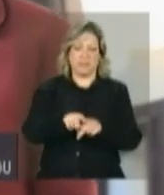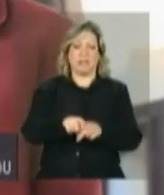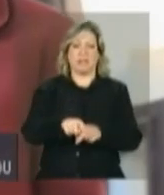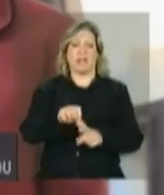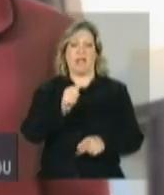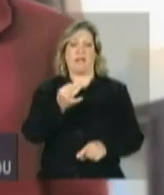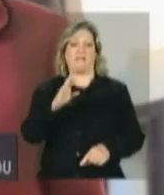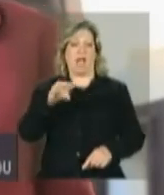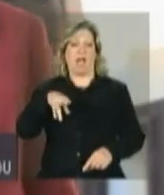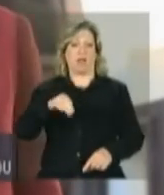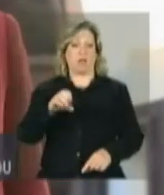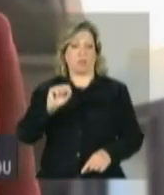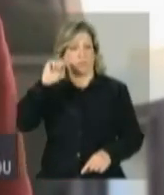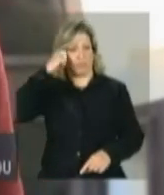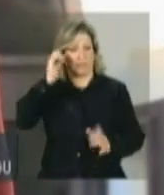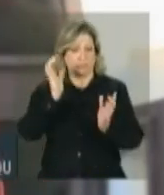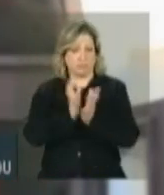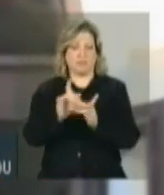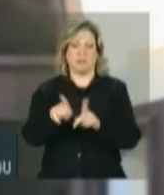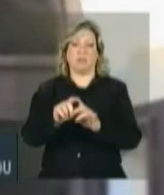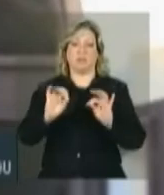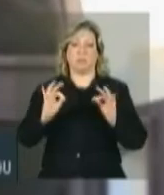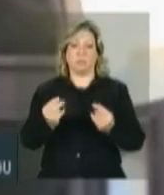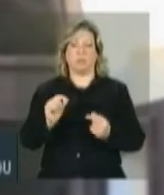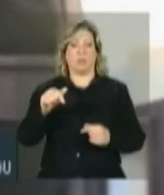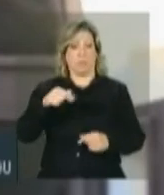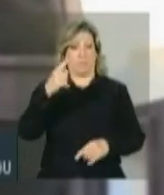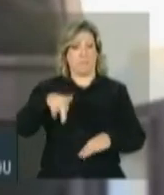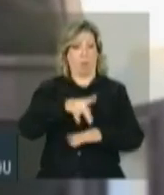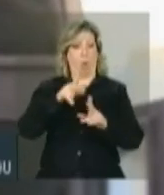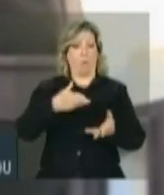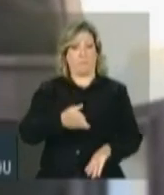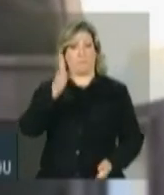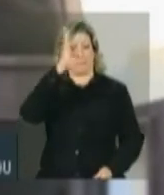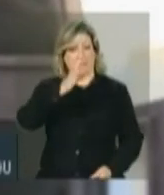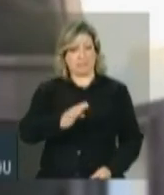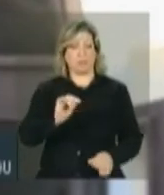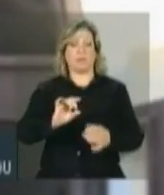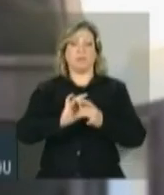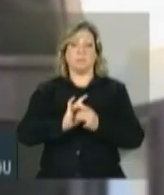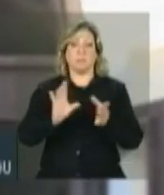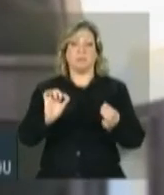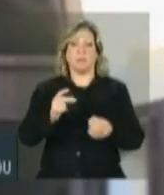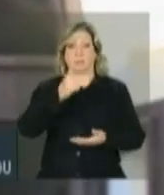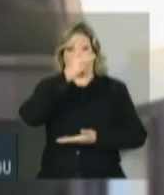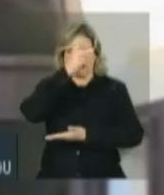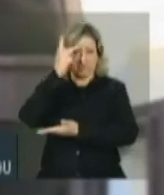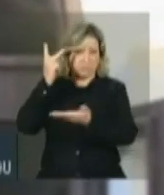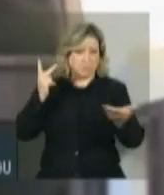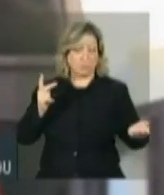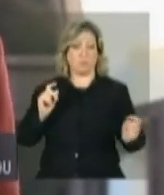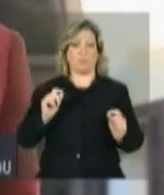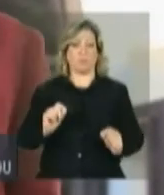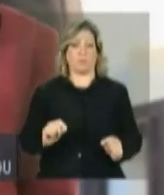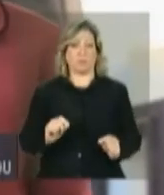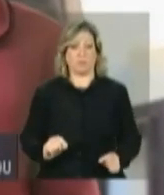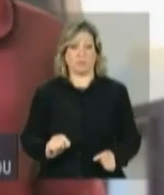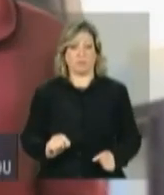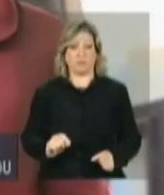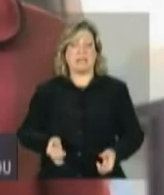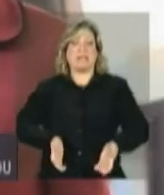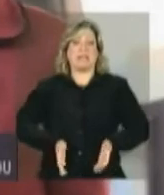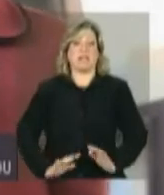que é um país, como o Brasil, que permite que pessoas de